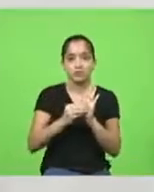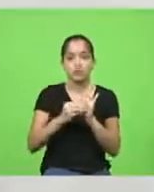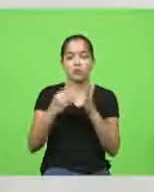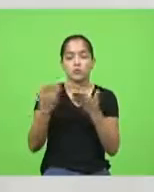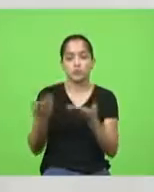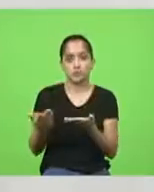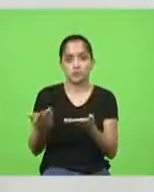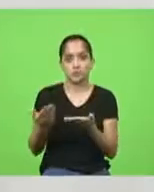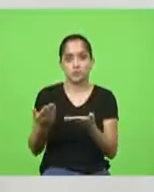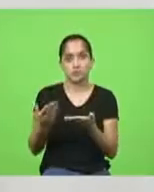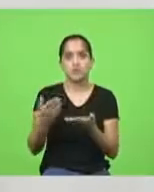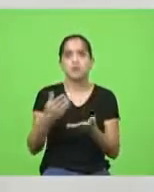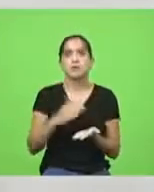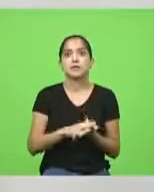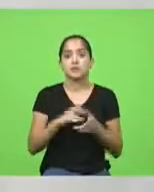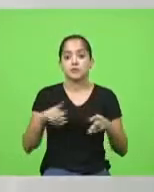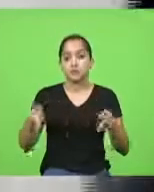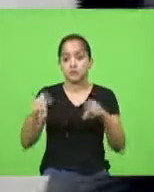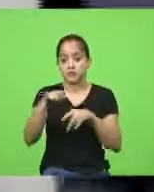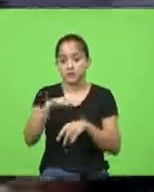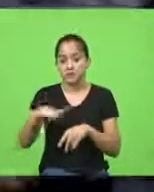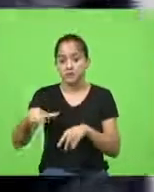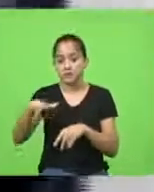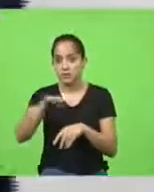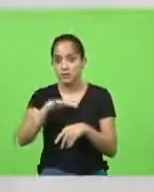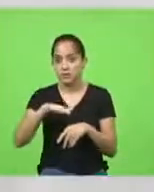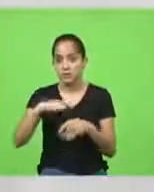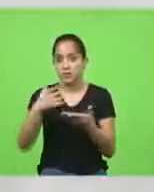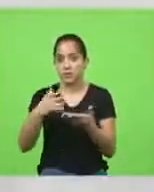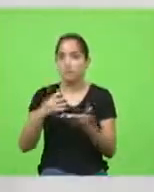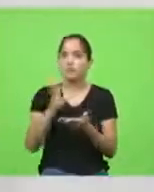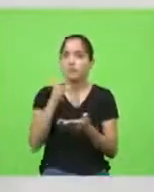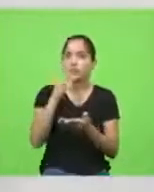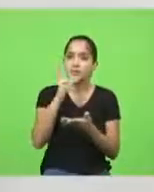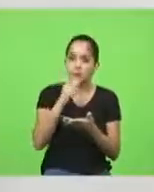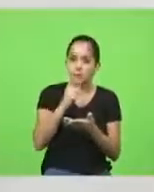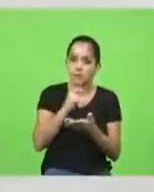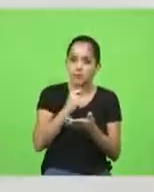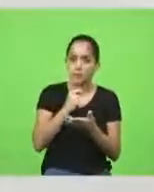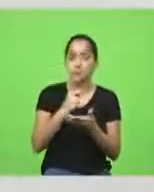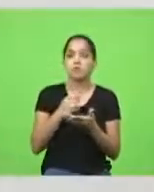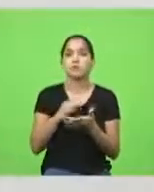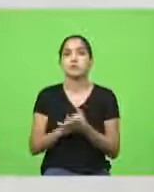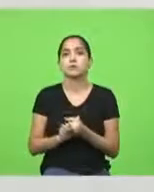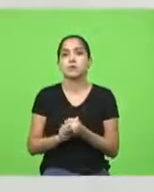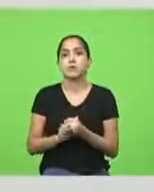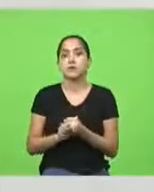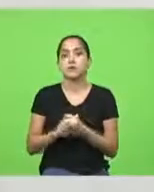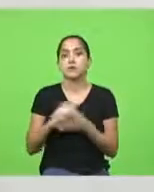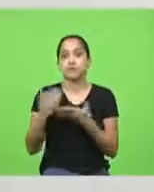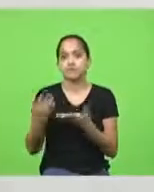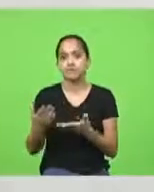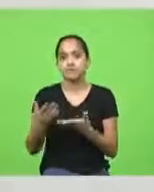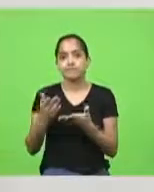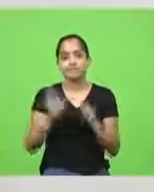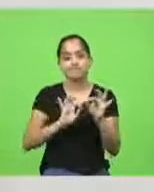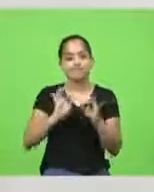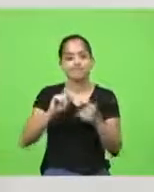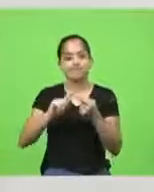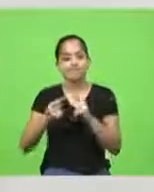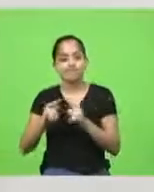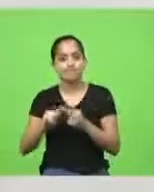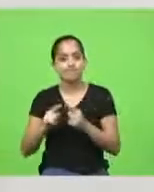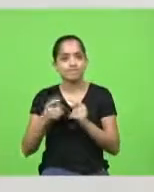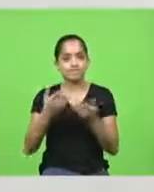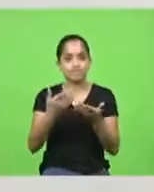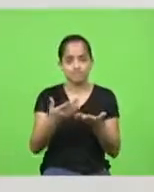a Procuradoria-Geral do Estado, demorou um pouco, nós assumimos, nos articulamos lá com